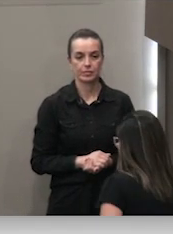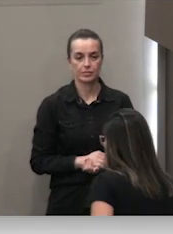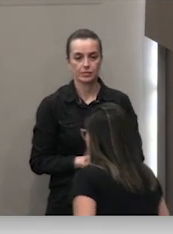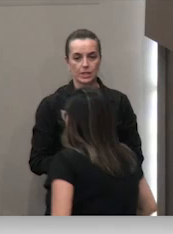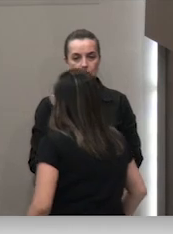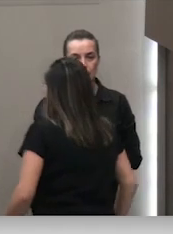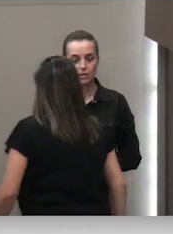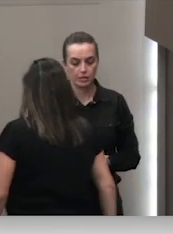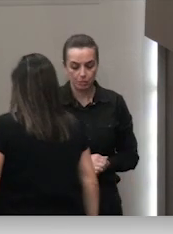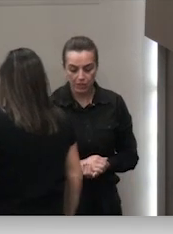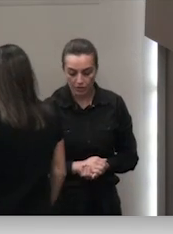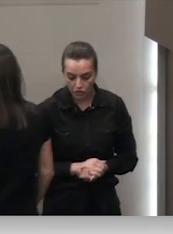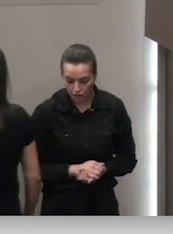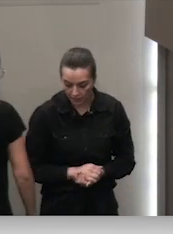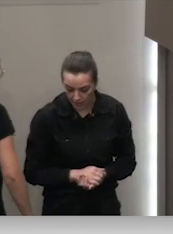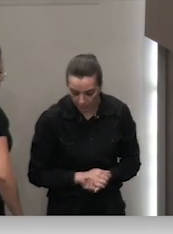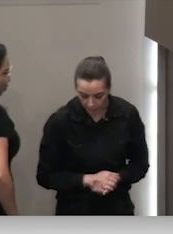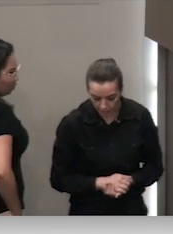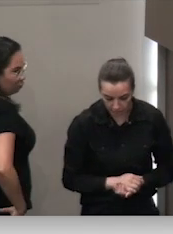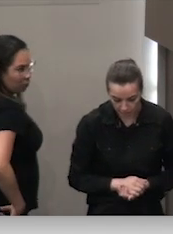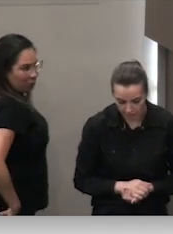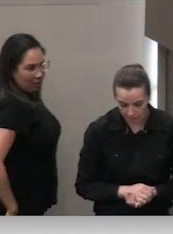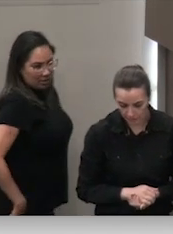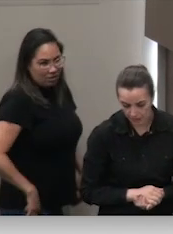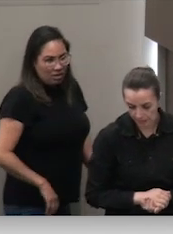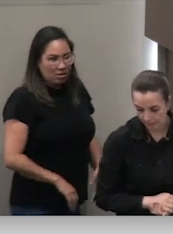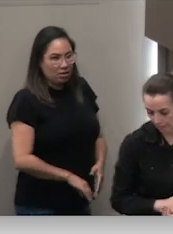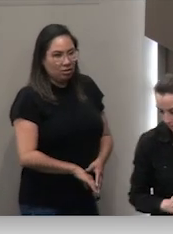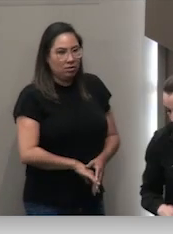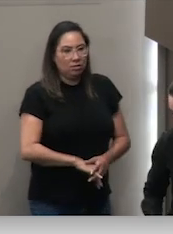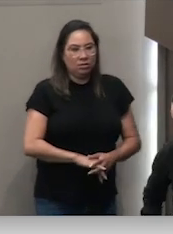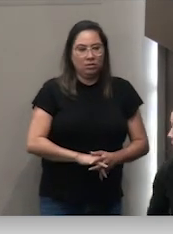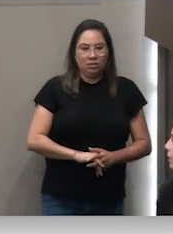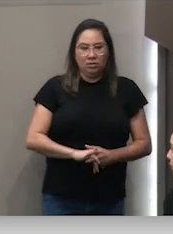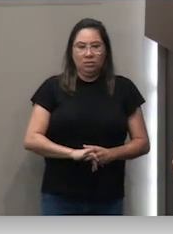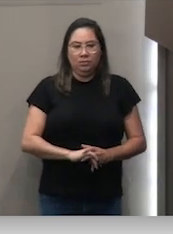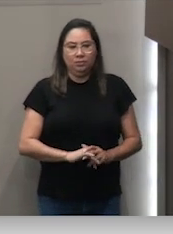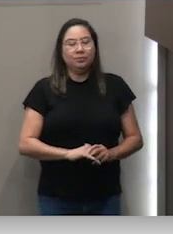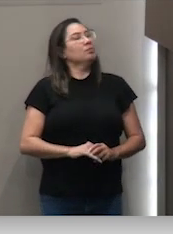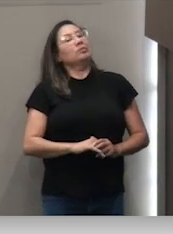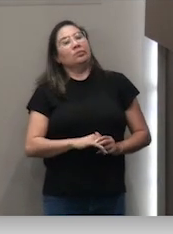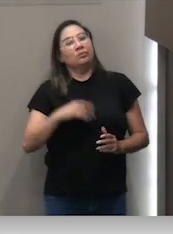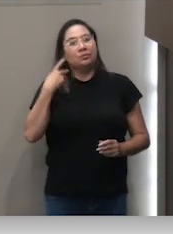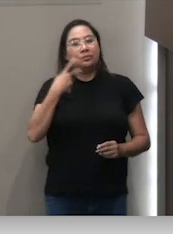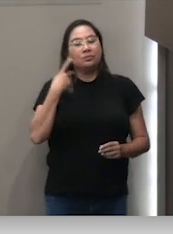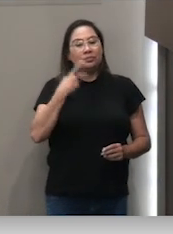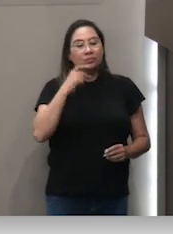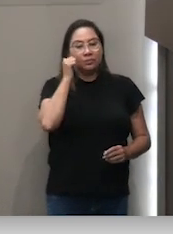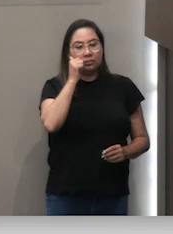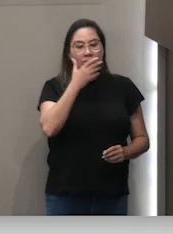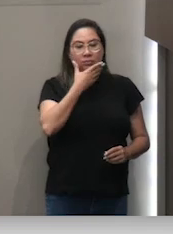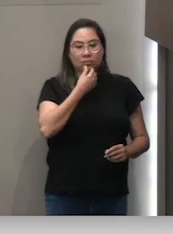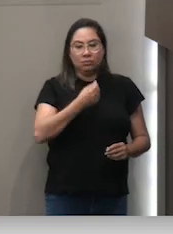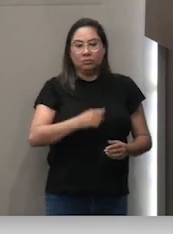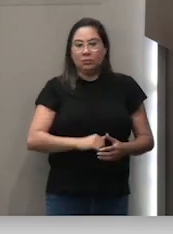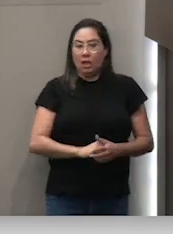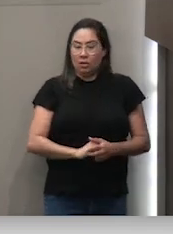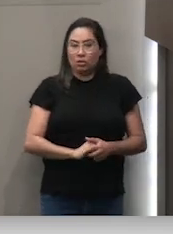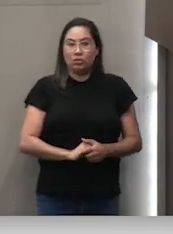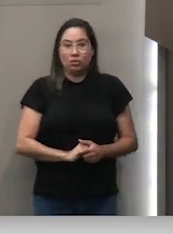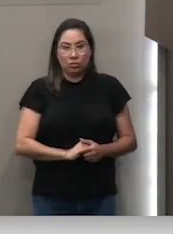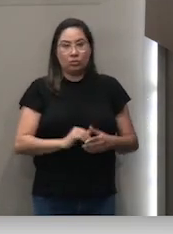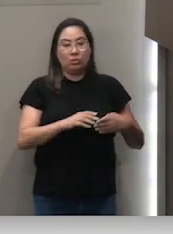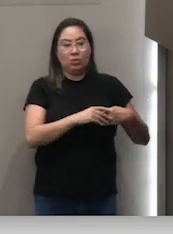Cumprimento colega Janaína Portela, que preside a sessão nesse momento, demais colegas vereadores e vereadoras, público especial que